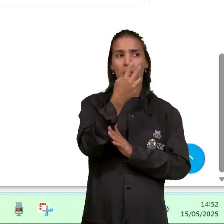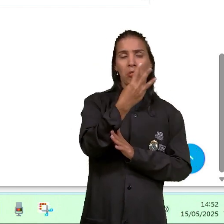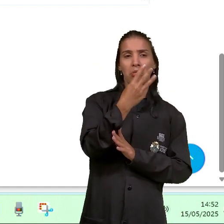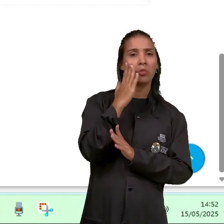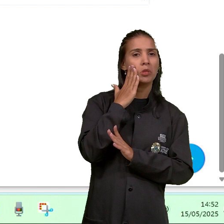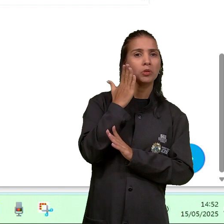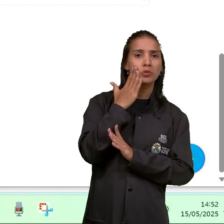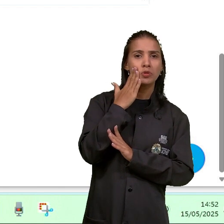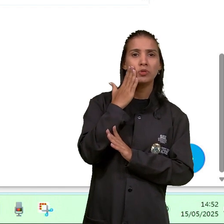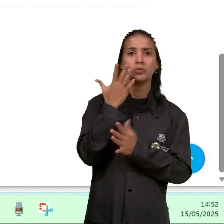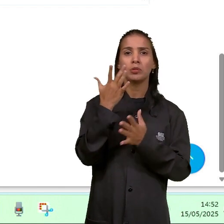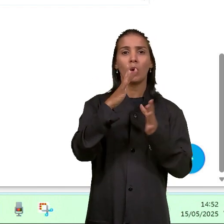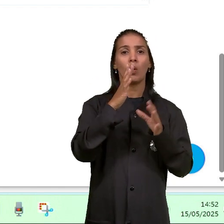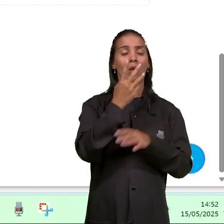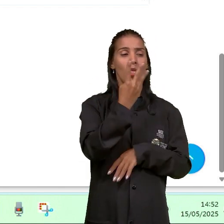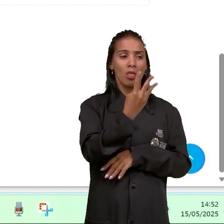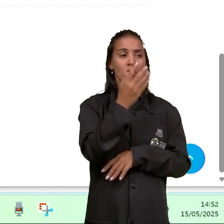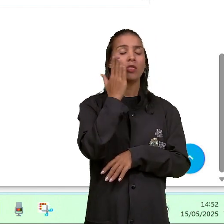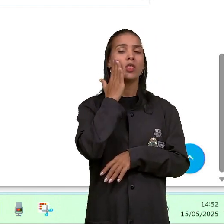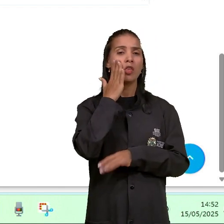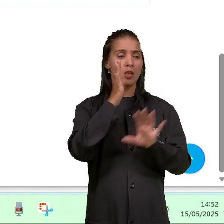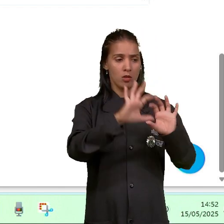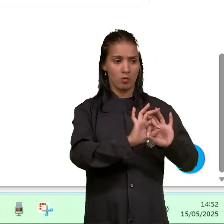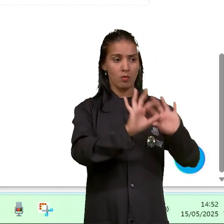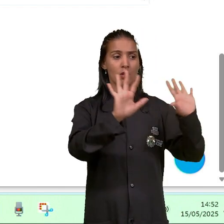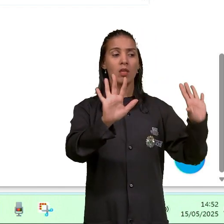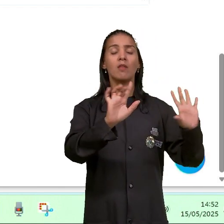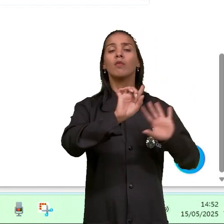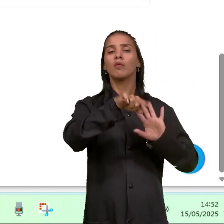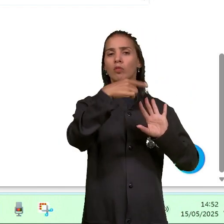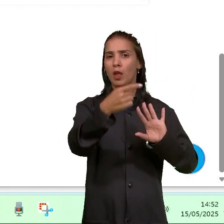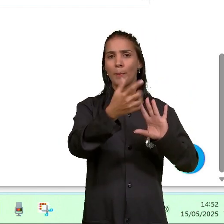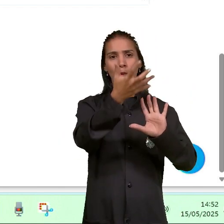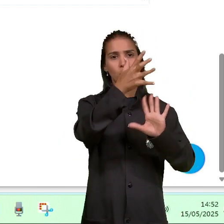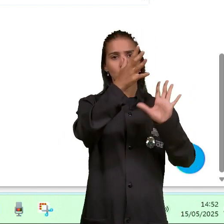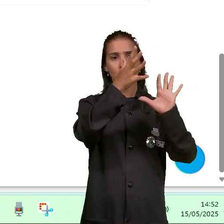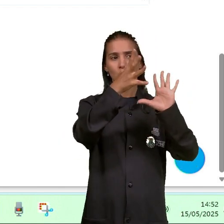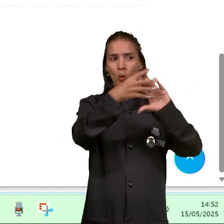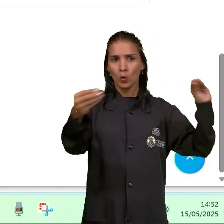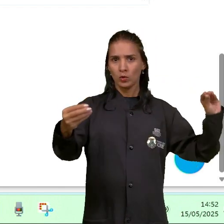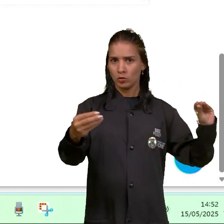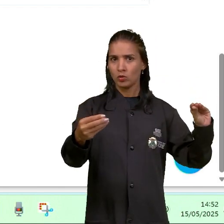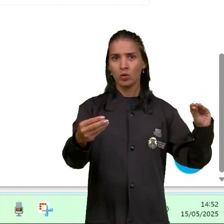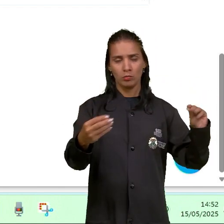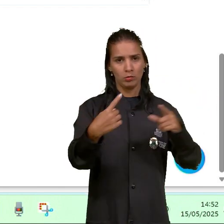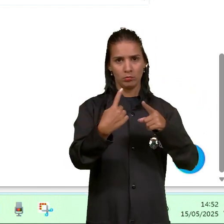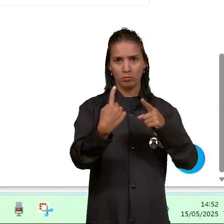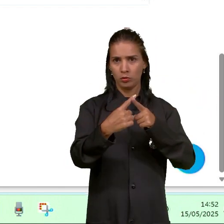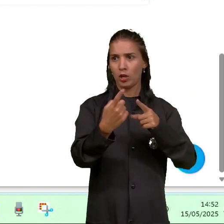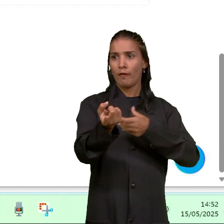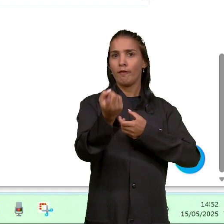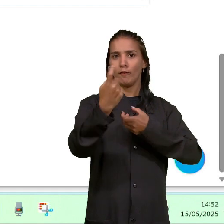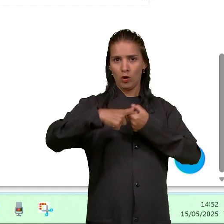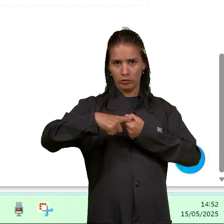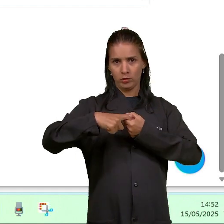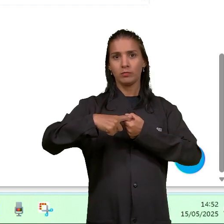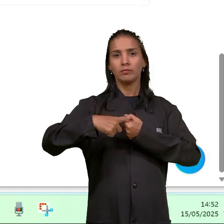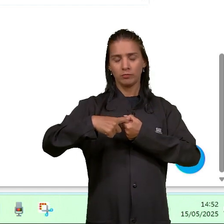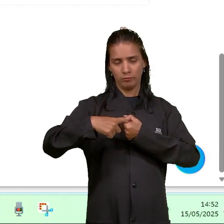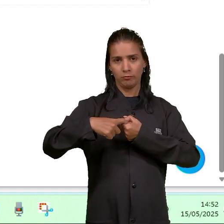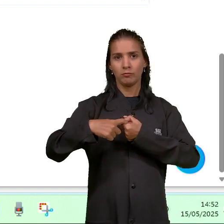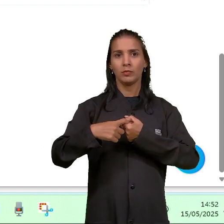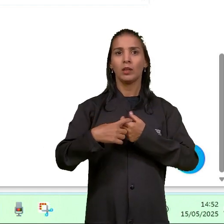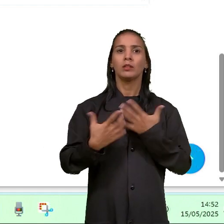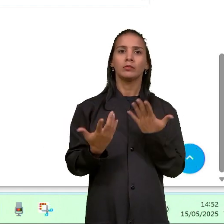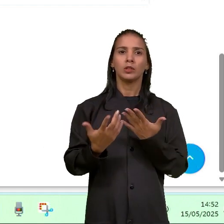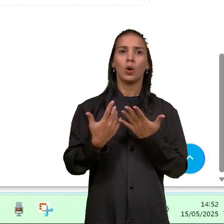ele vai ficar lá disponibilizado durante 3 dias, depois ele vai sair. E essa senha que ele pede aqui é a sua senha do SEI, tá? Você vai colocar a sua